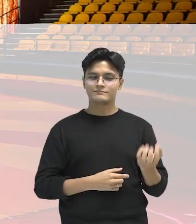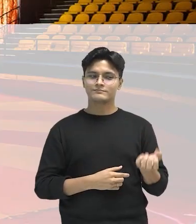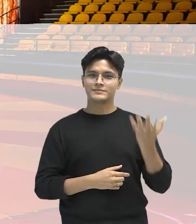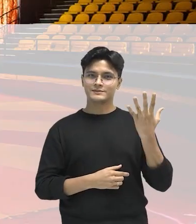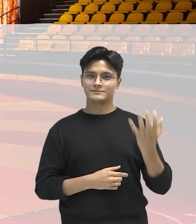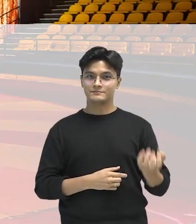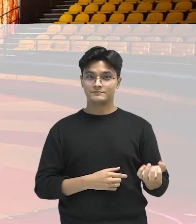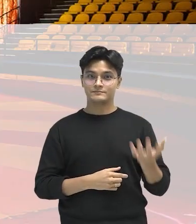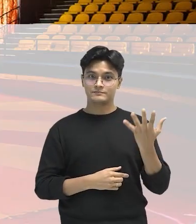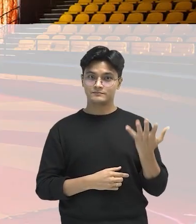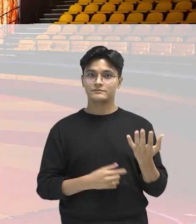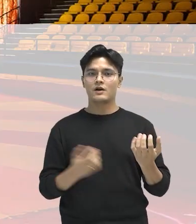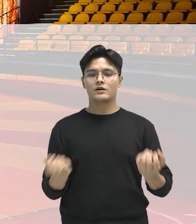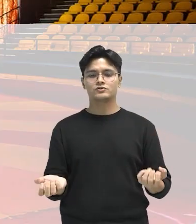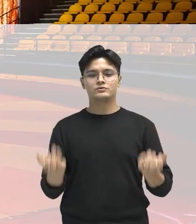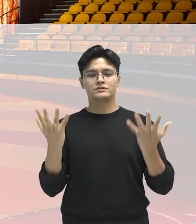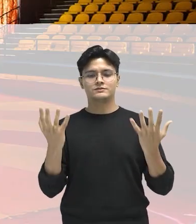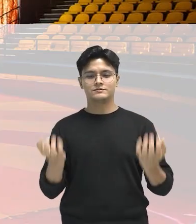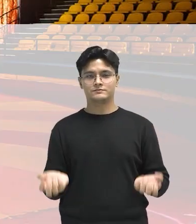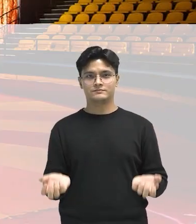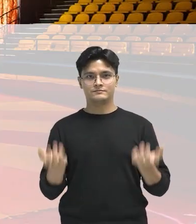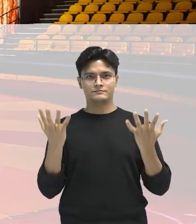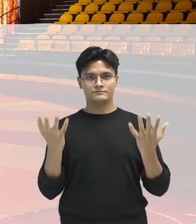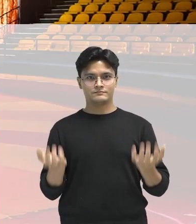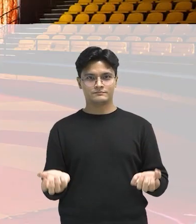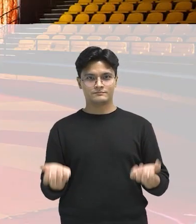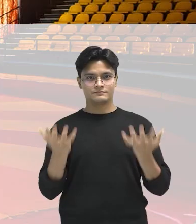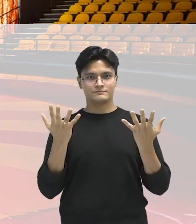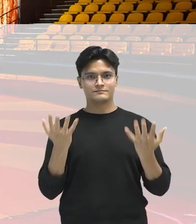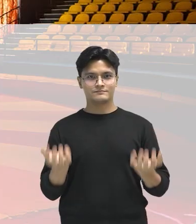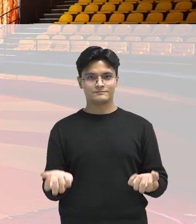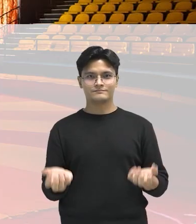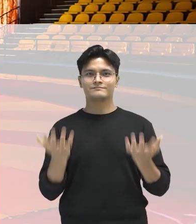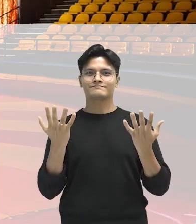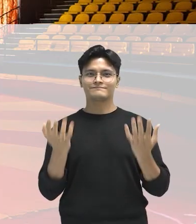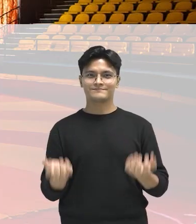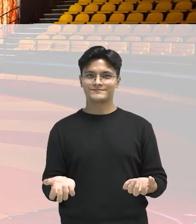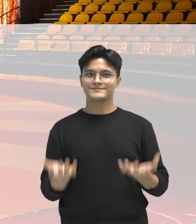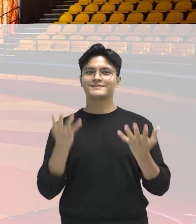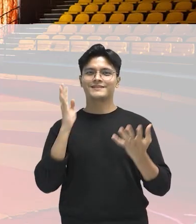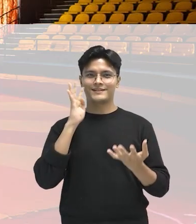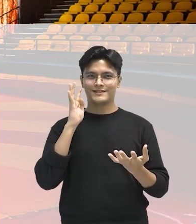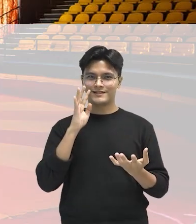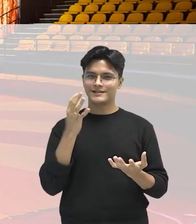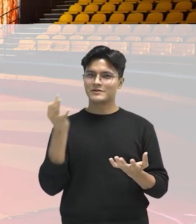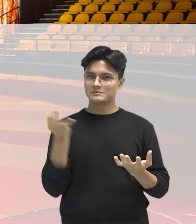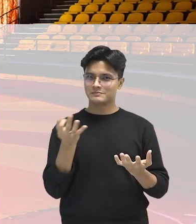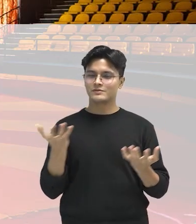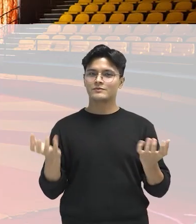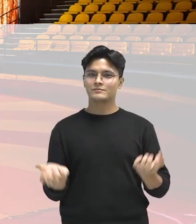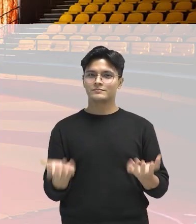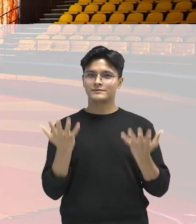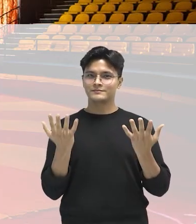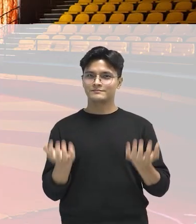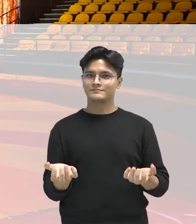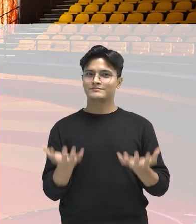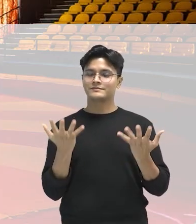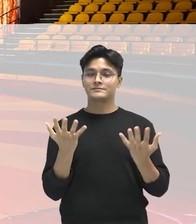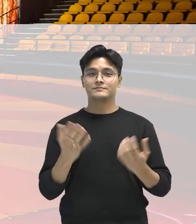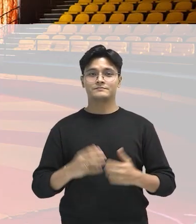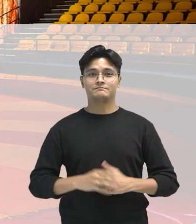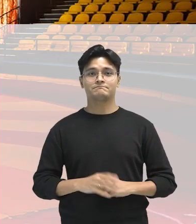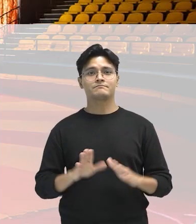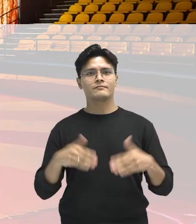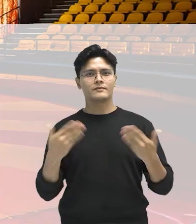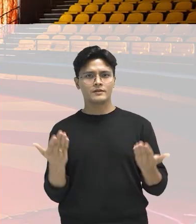vocês. E treinando as duas mãos. Bora ver se vai dar certo? Deu certo! A professora sabe.